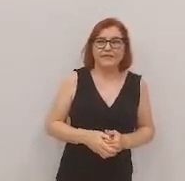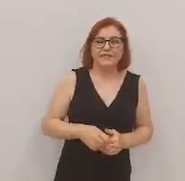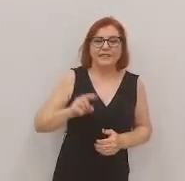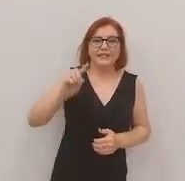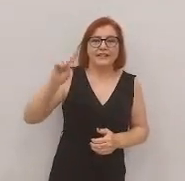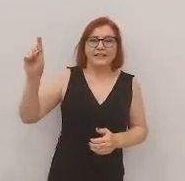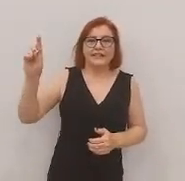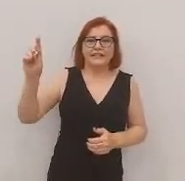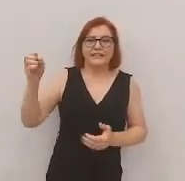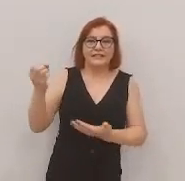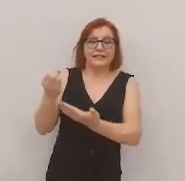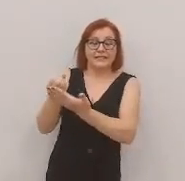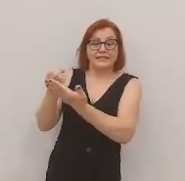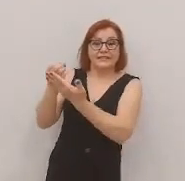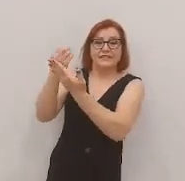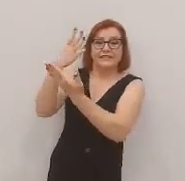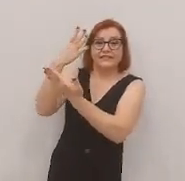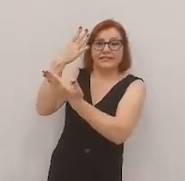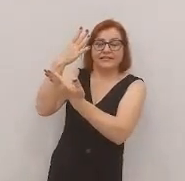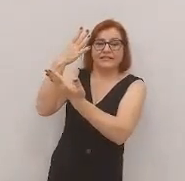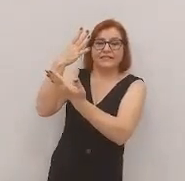a luz.